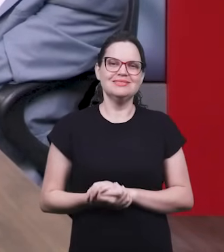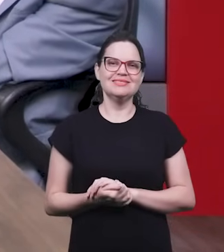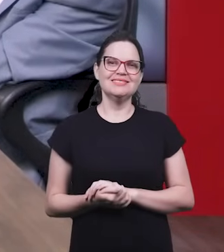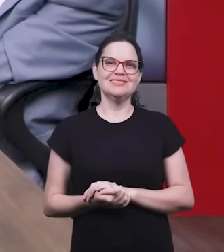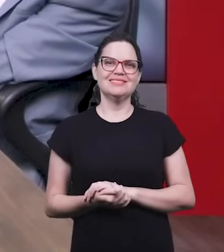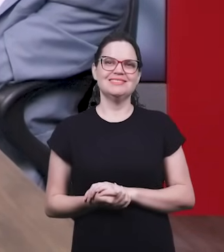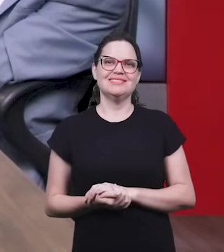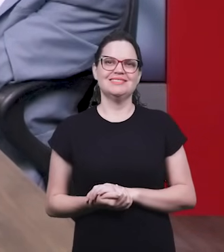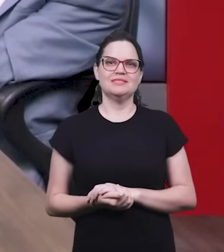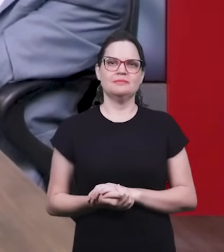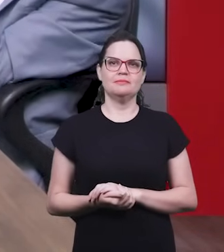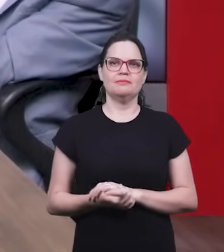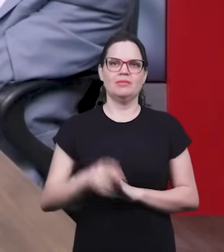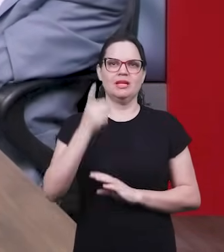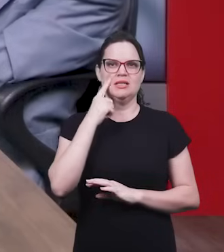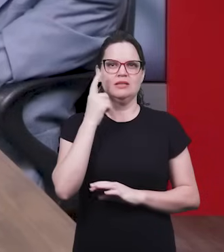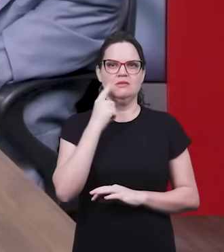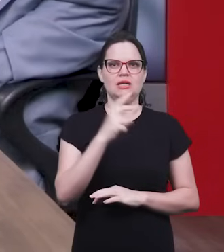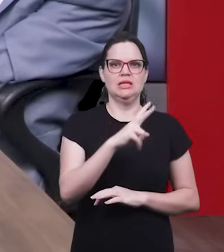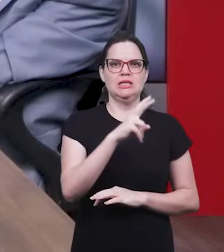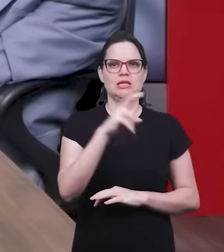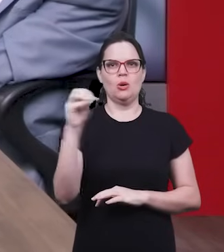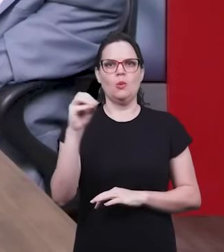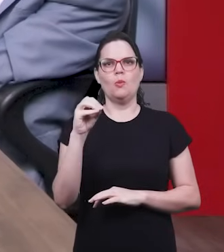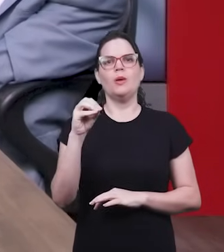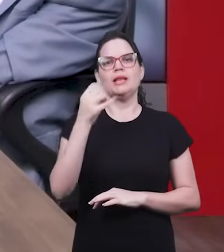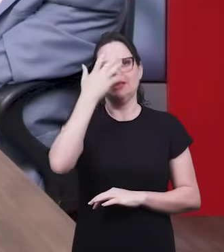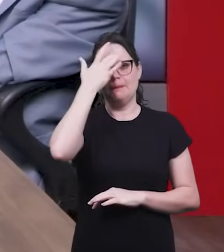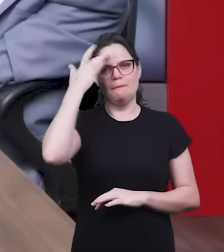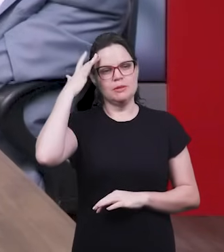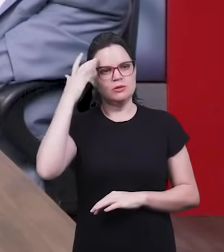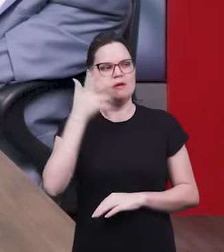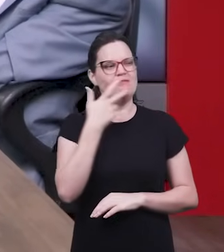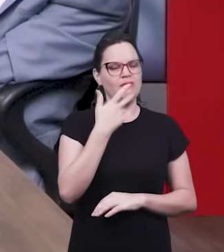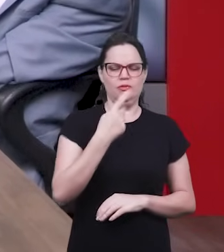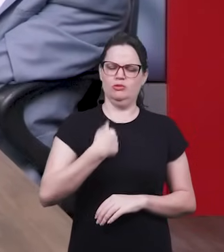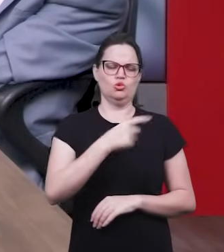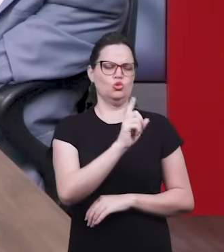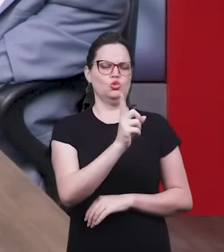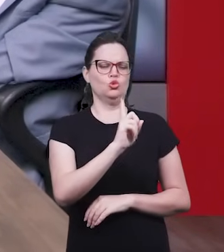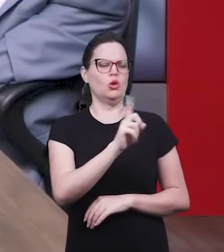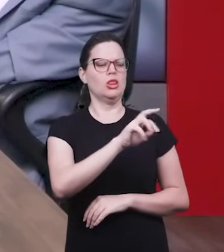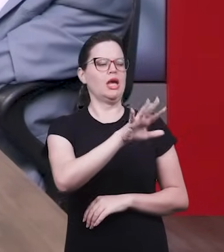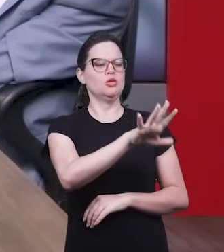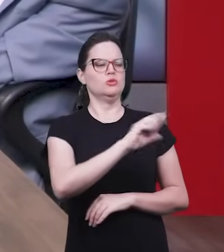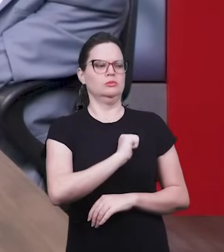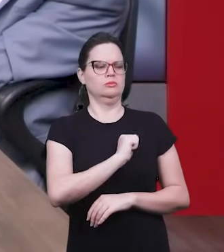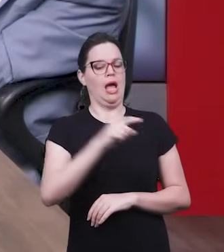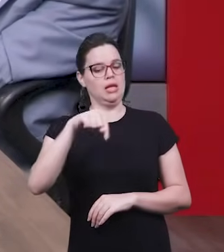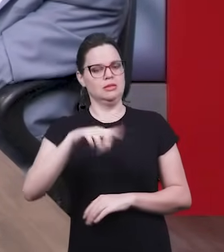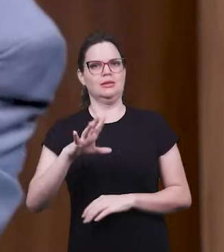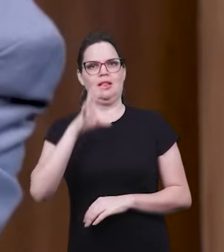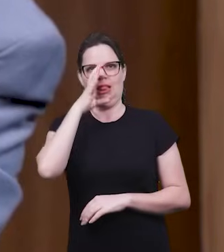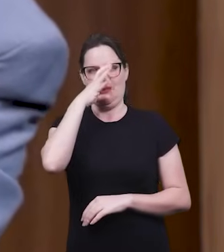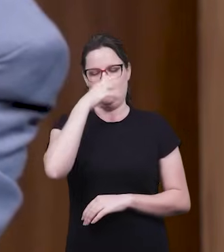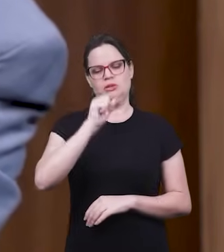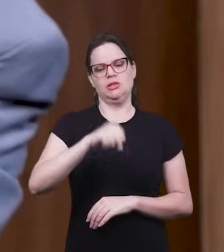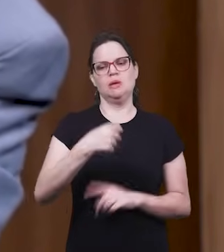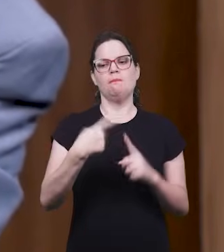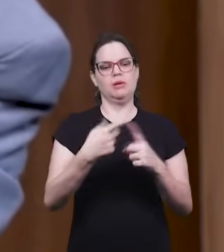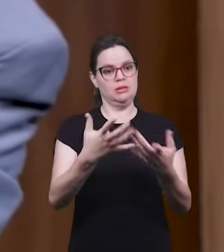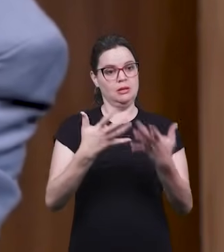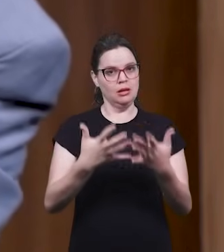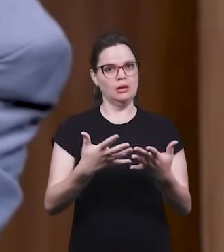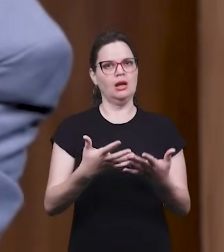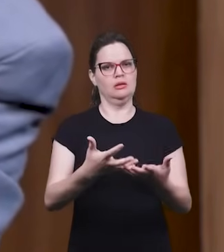Você vem 50 pessoas. Não, é isso não. É isso aqui. Entende? Temos aí nesse sentido de você